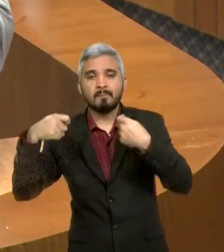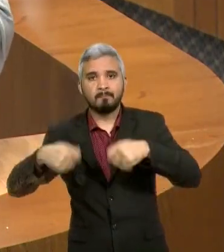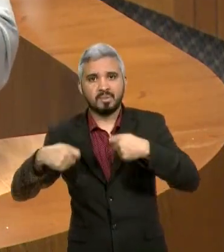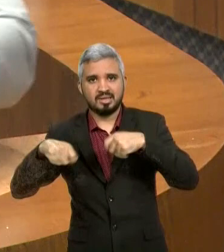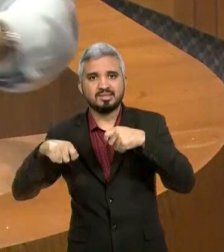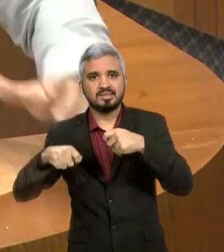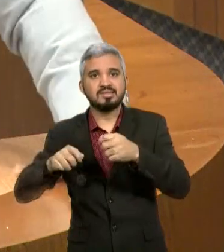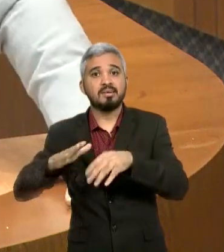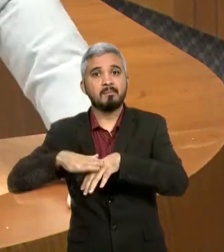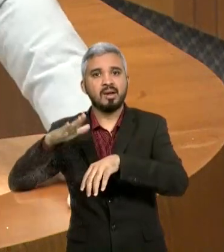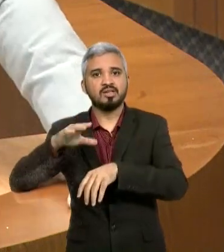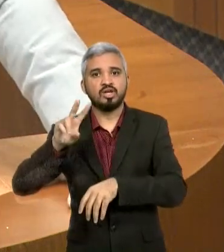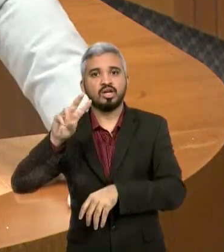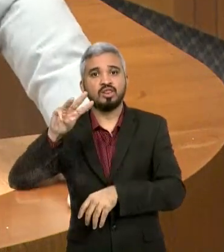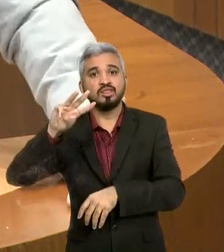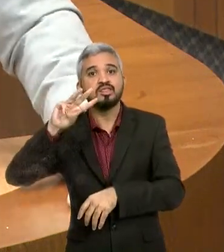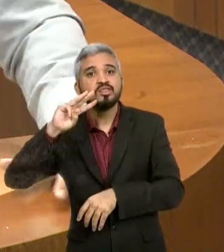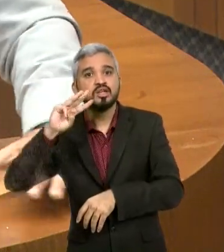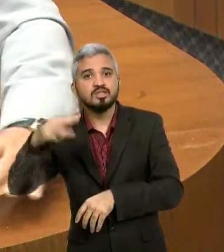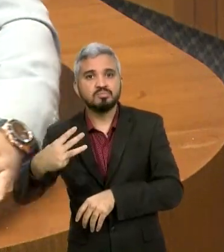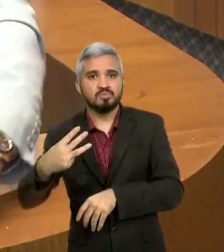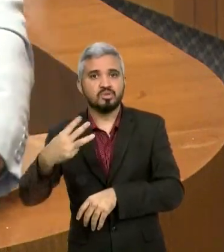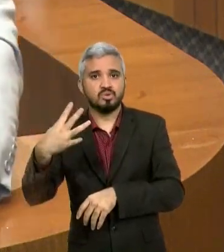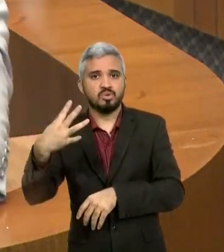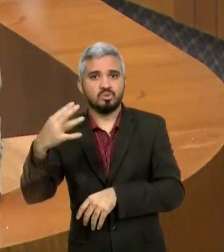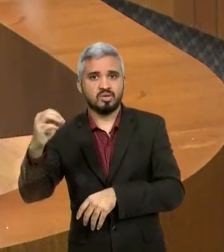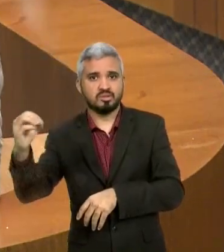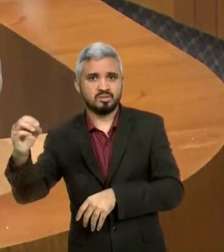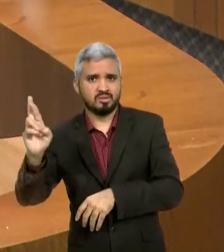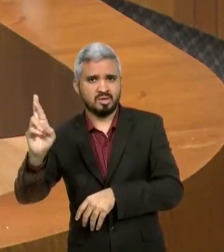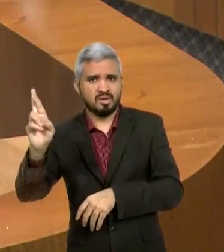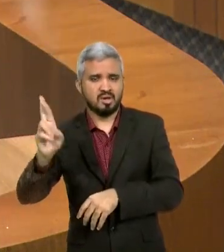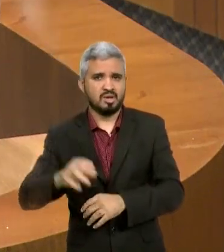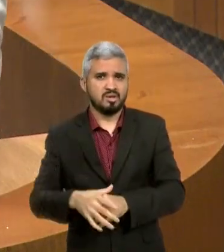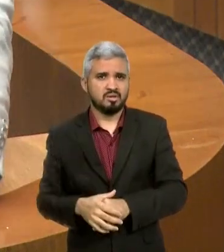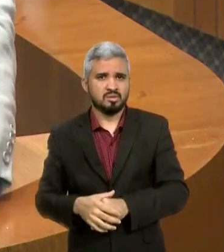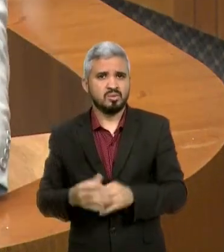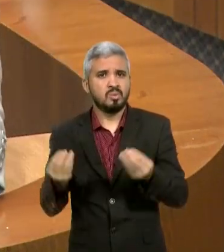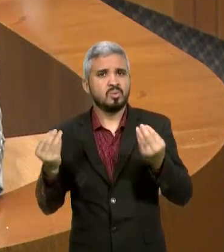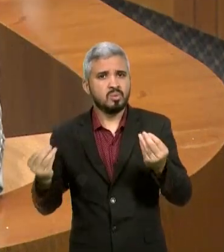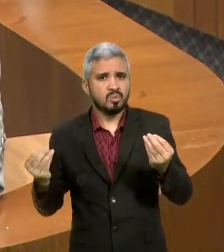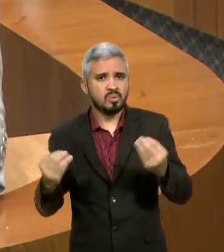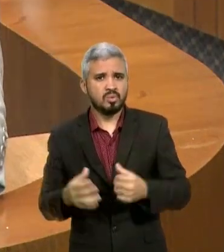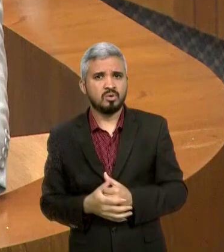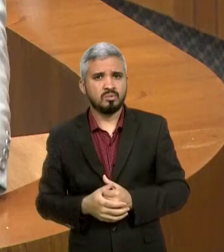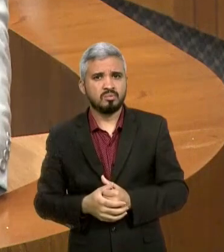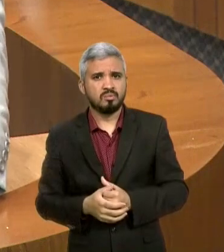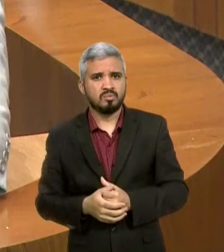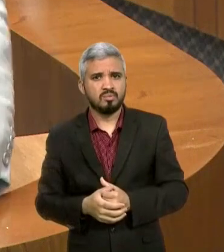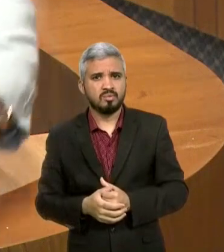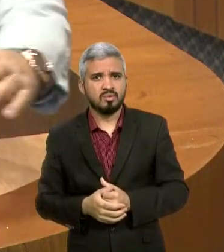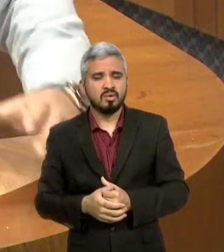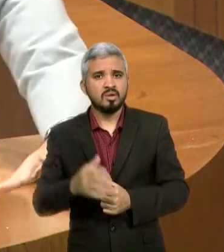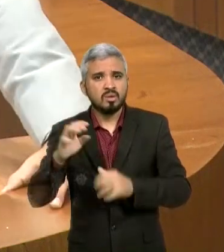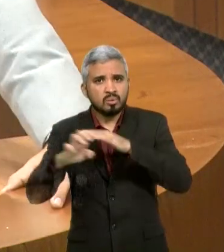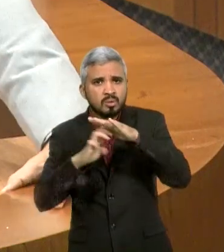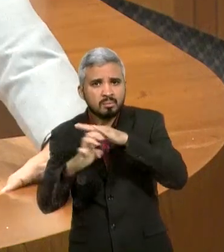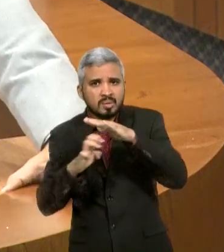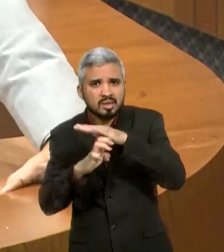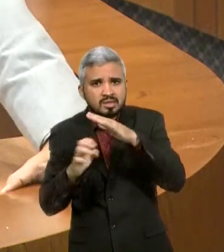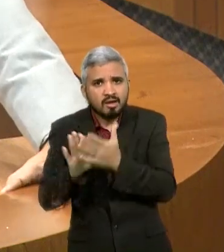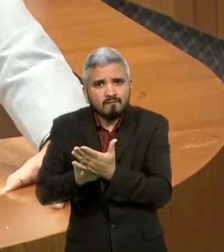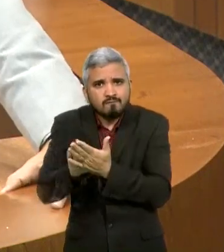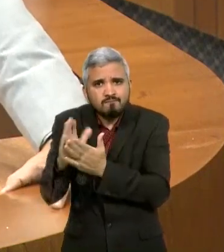R$3.243, que é o valor da pauta. Ou seja, está cometendo a ilegalidade para poder exercer a sua